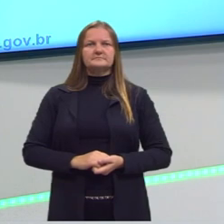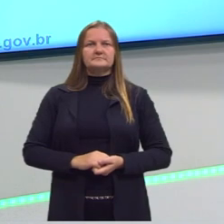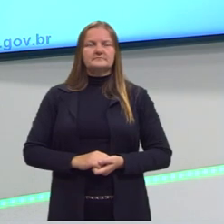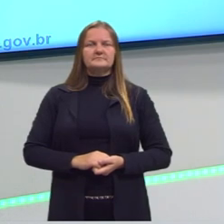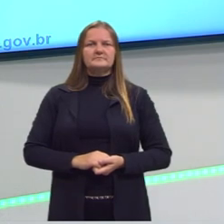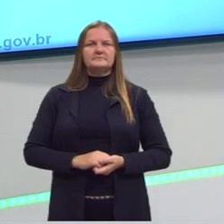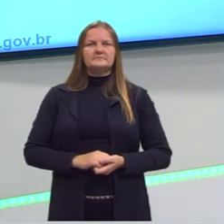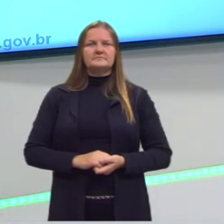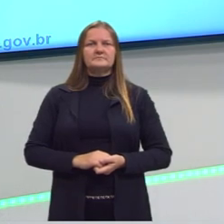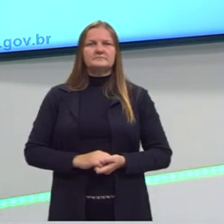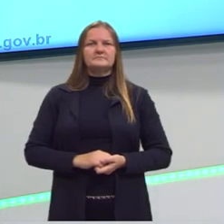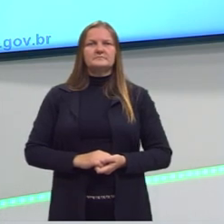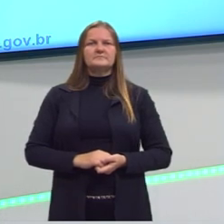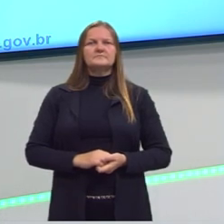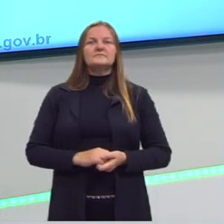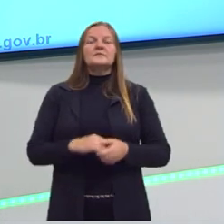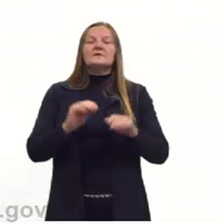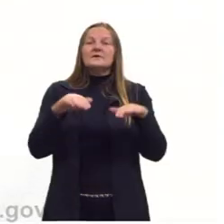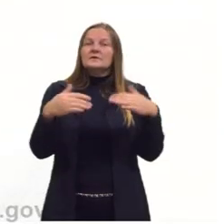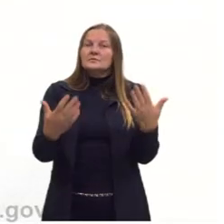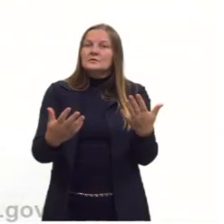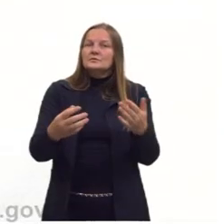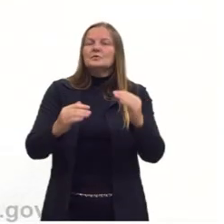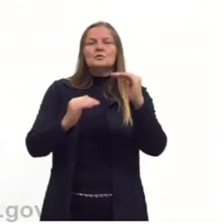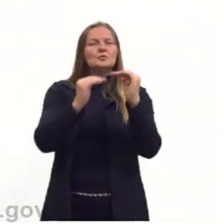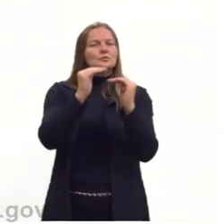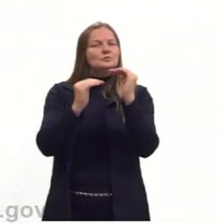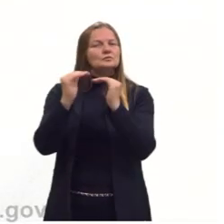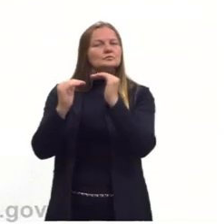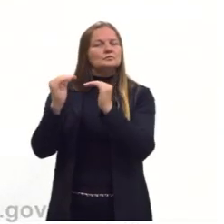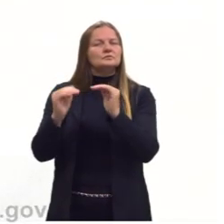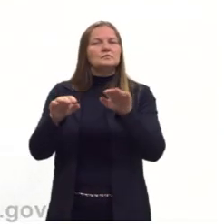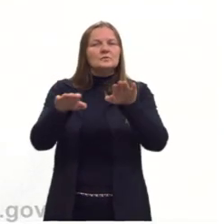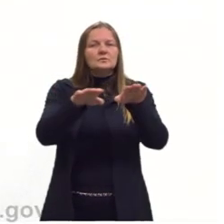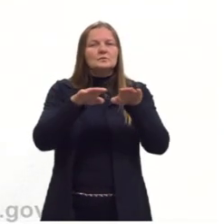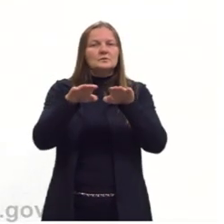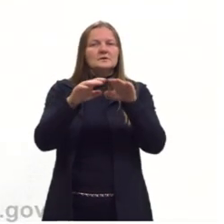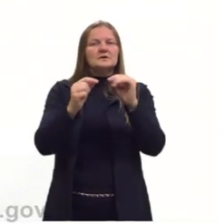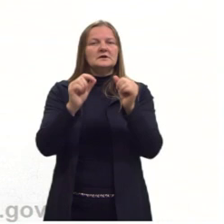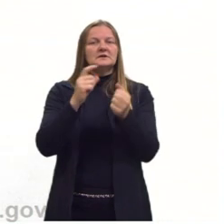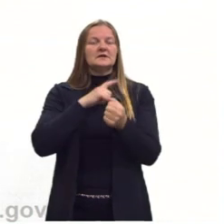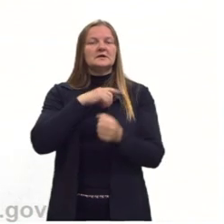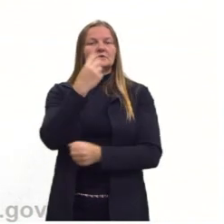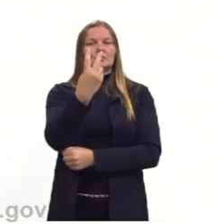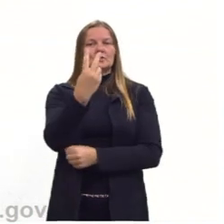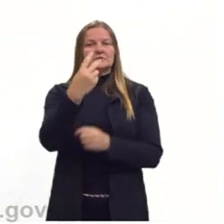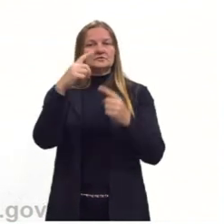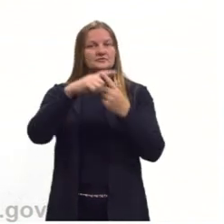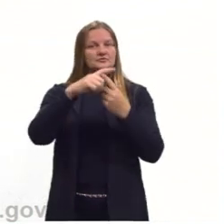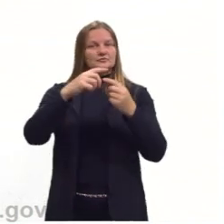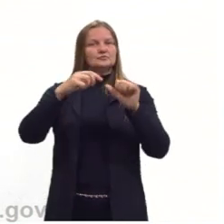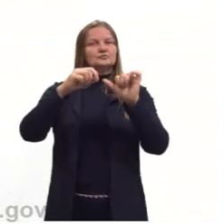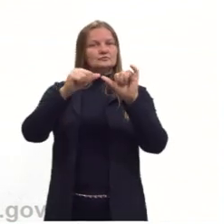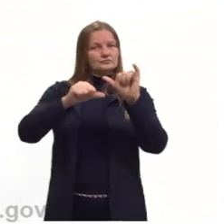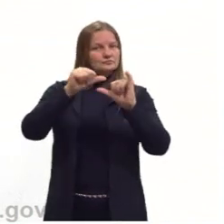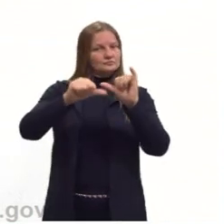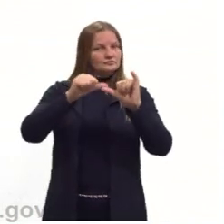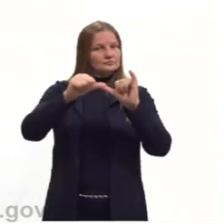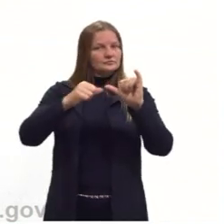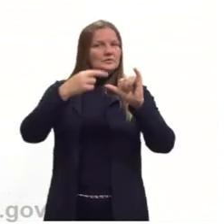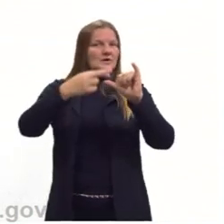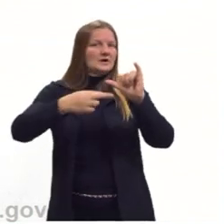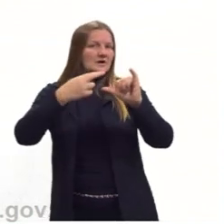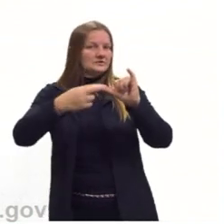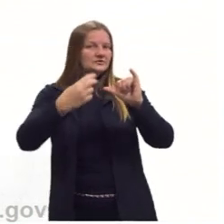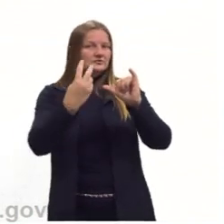bom então partindo dessa equivalência nós podemos ter dois tipos de reagente na nossa reação